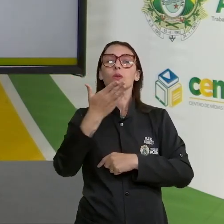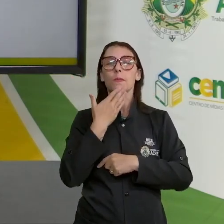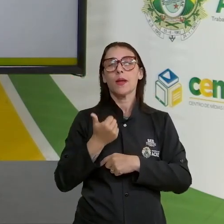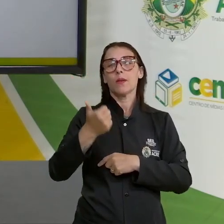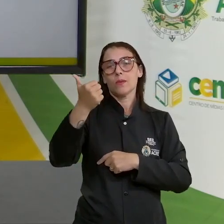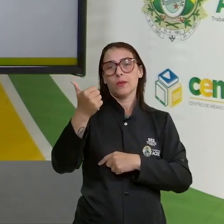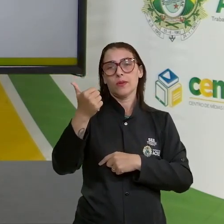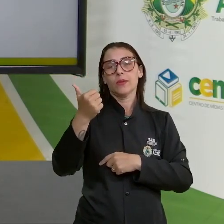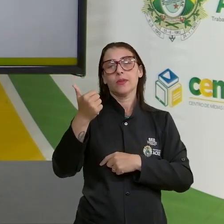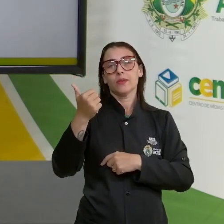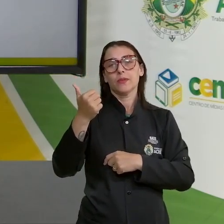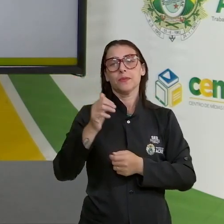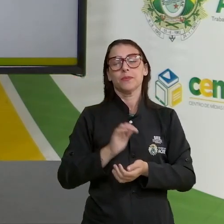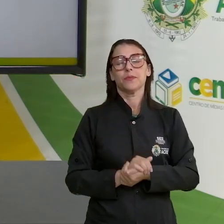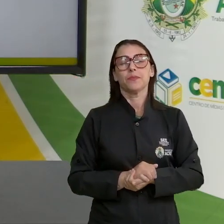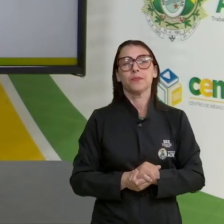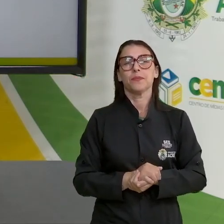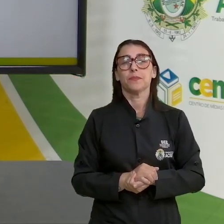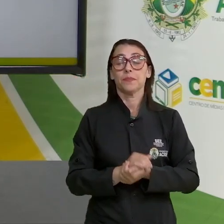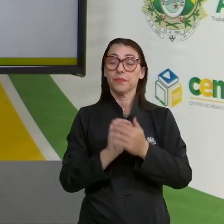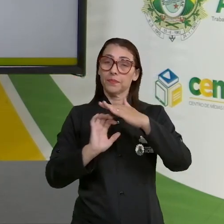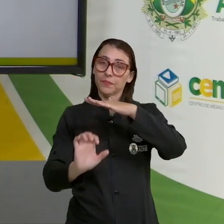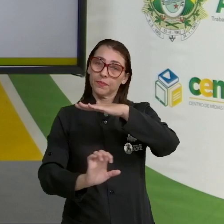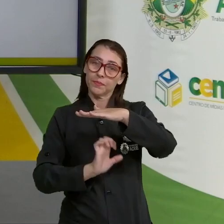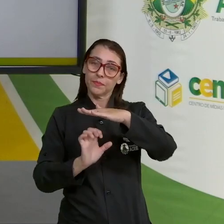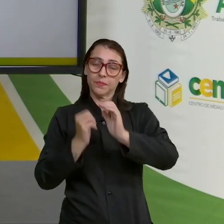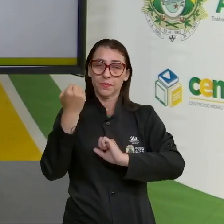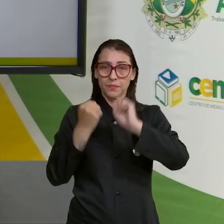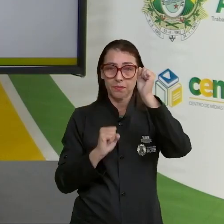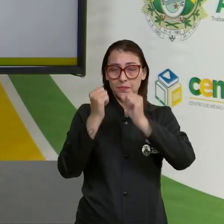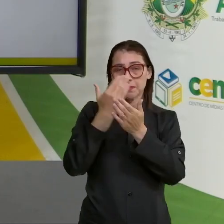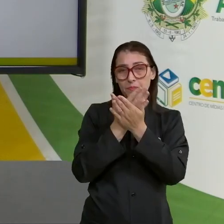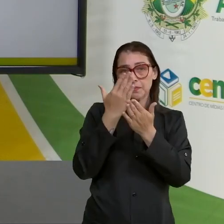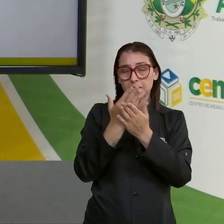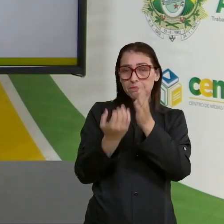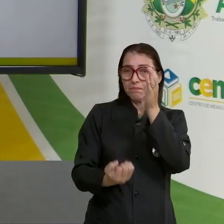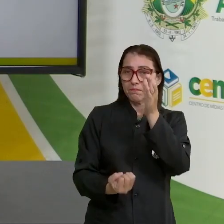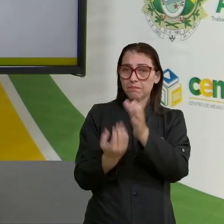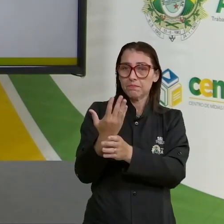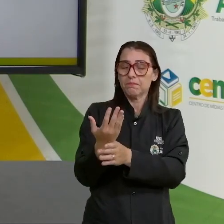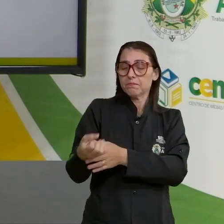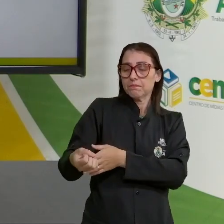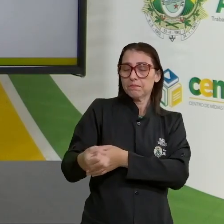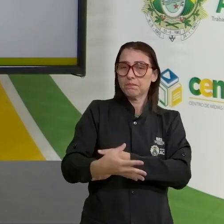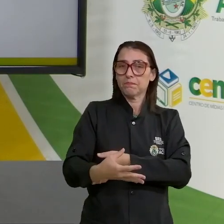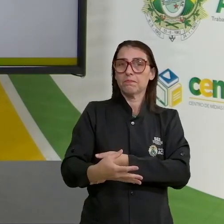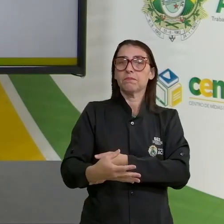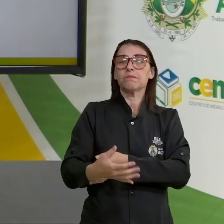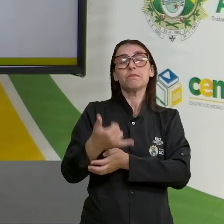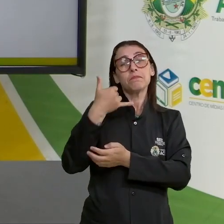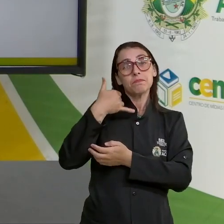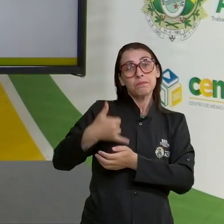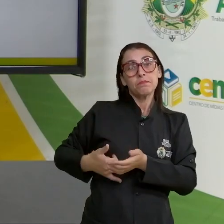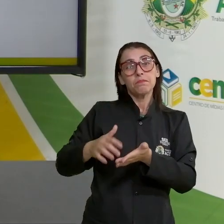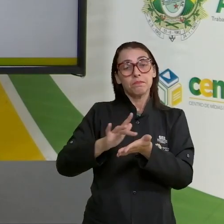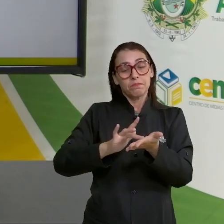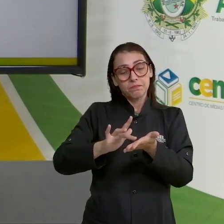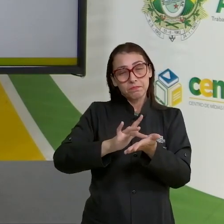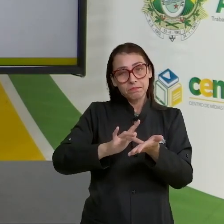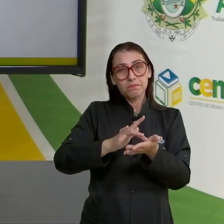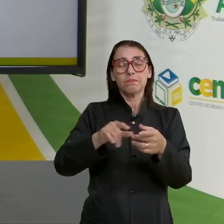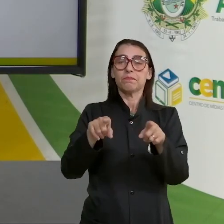de aparelhos. E as empresas, as indústrias começaram a produzir, então, os smartphones. Então,